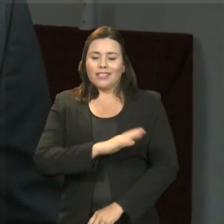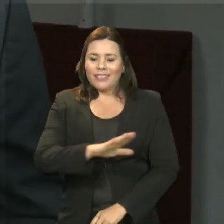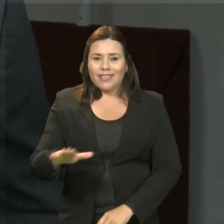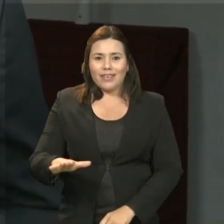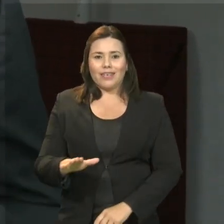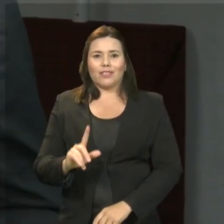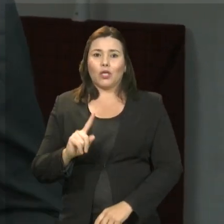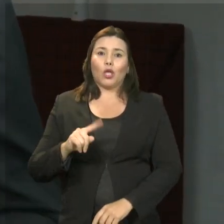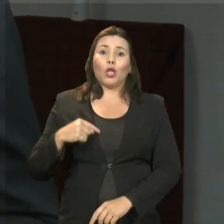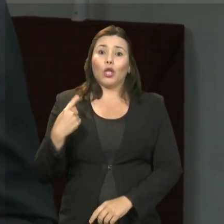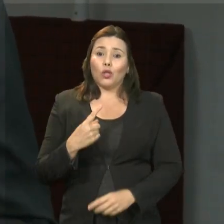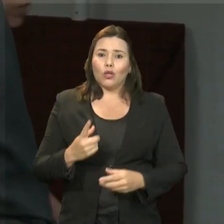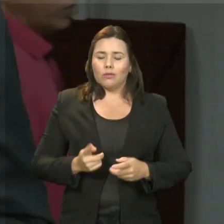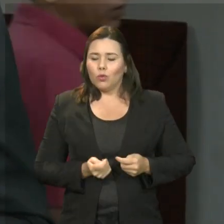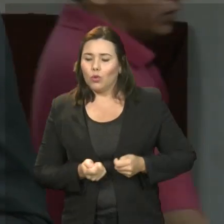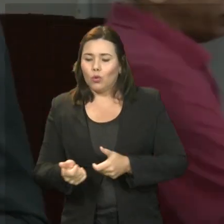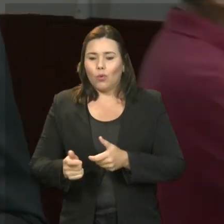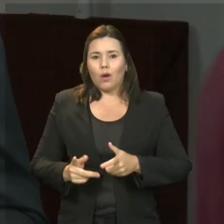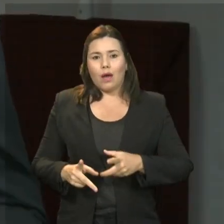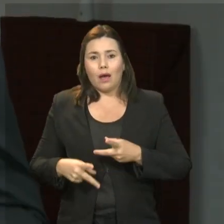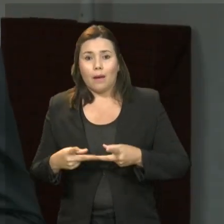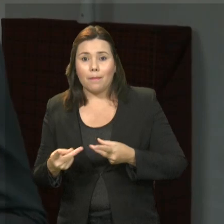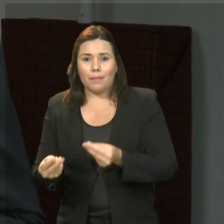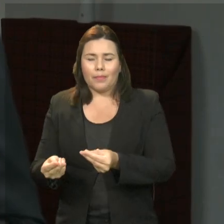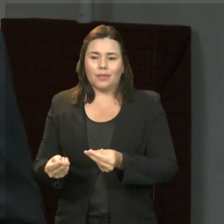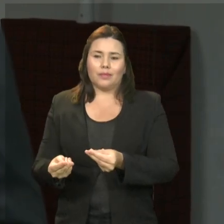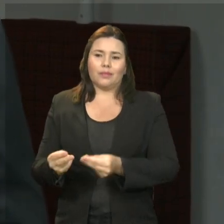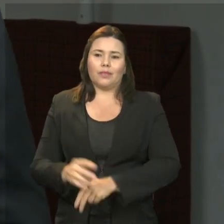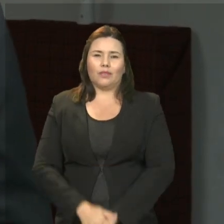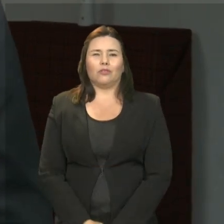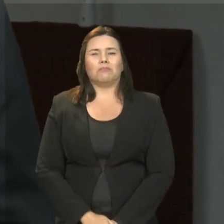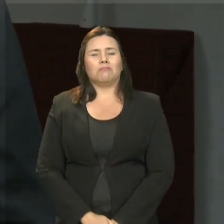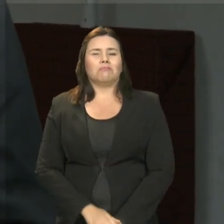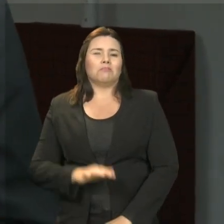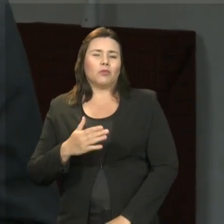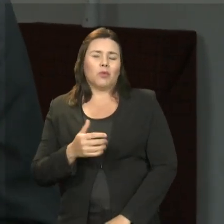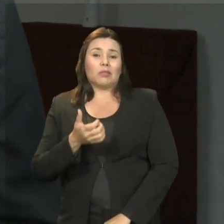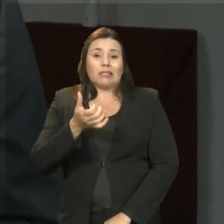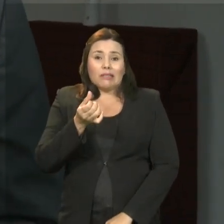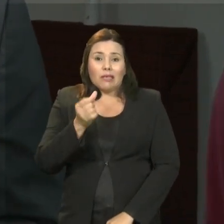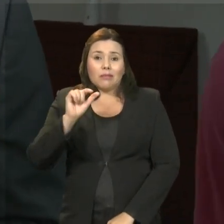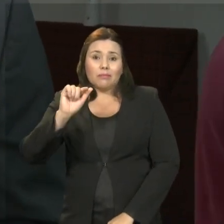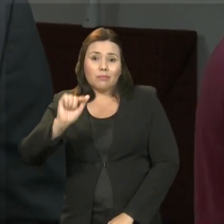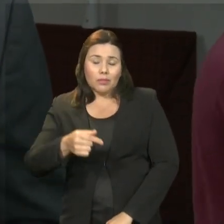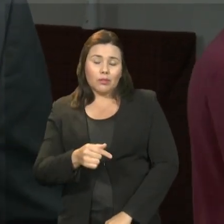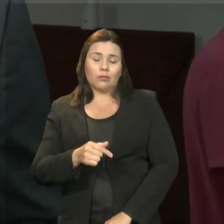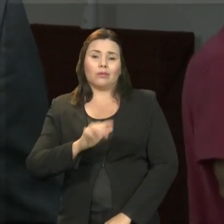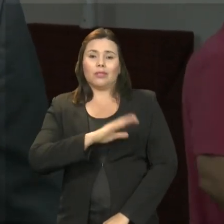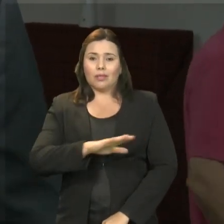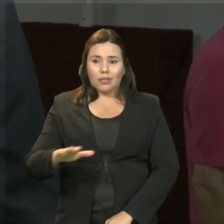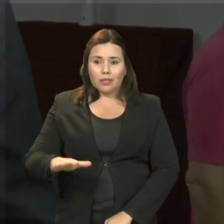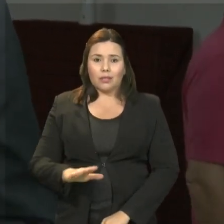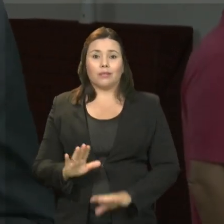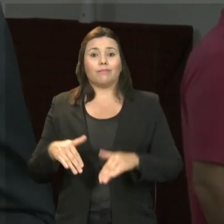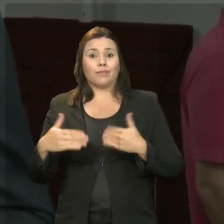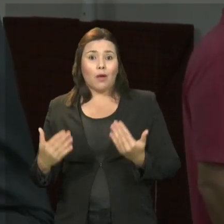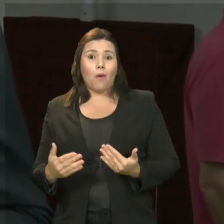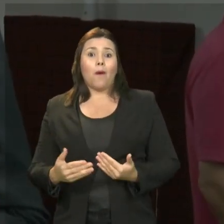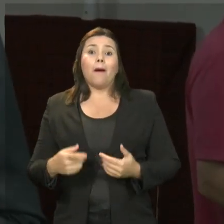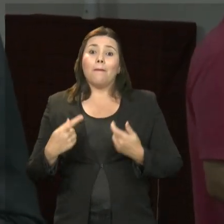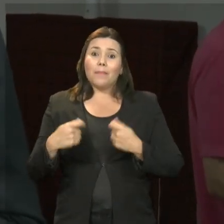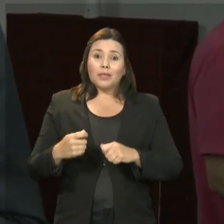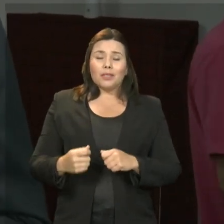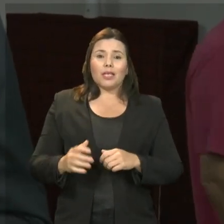ação, né? Então nós temos a expectativa de contemplar cerca de 6 mil crianças e para isso a gente precisa do apoio de